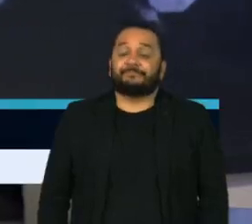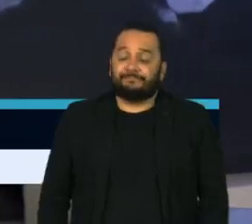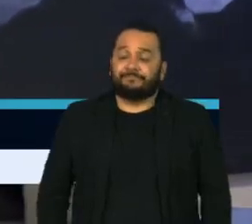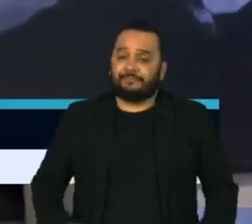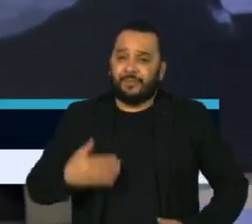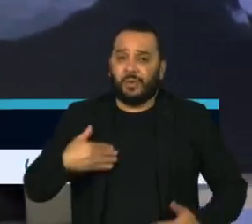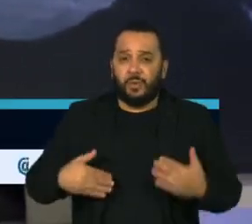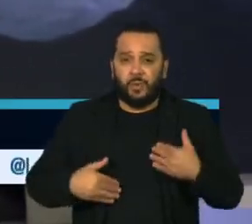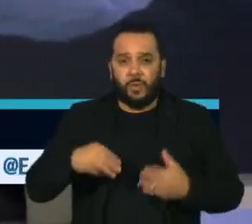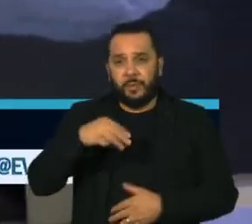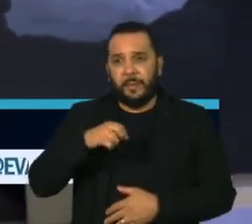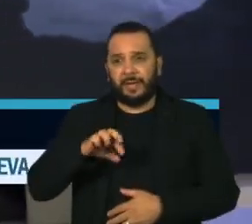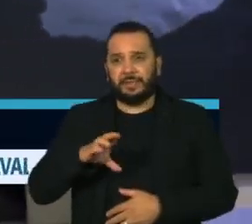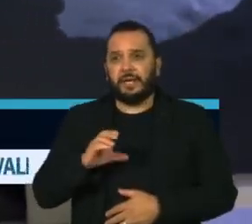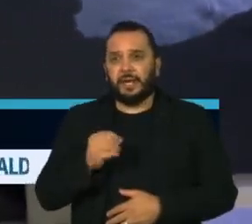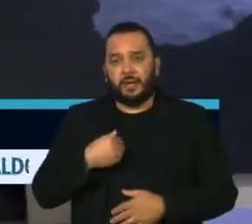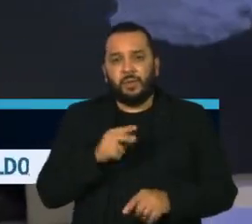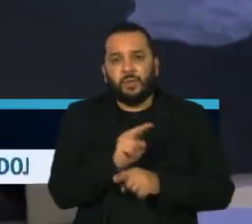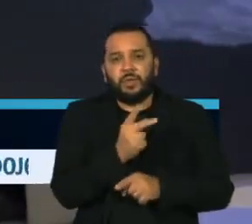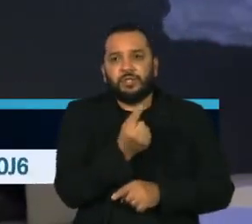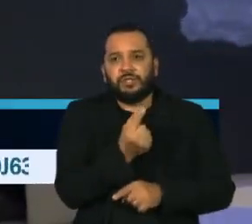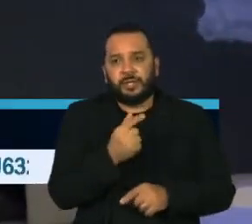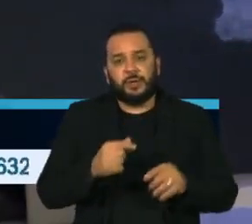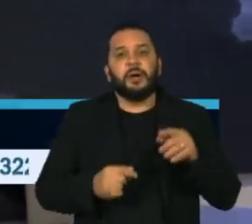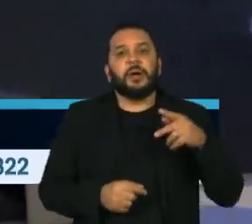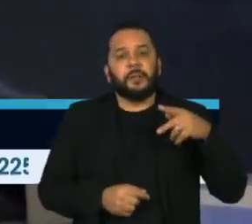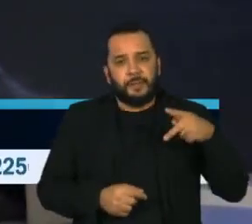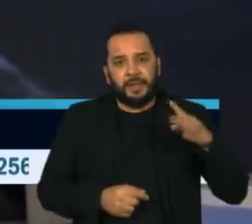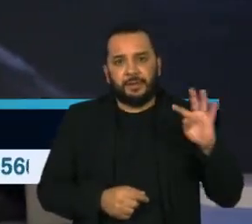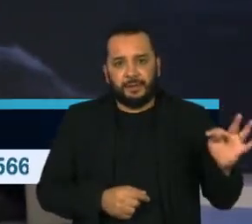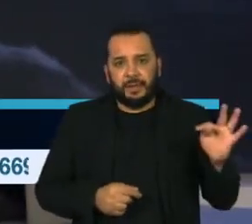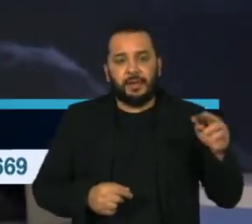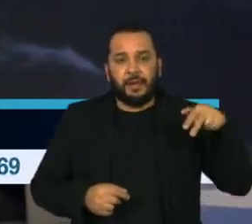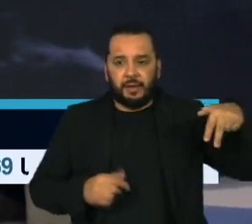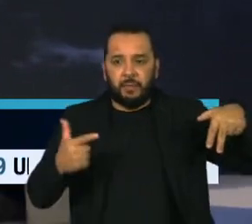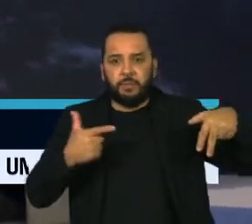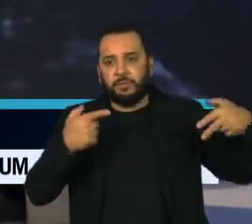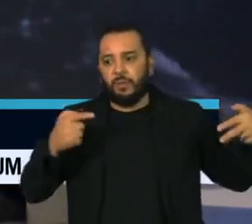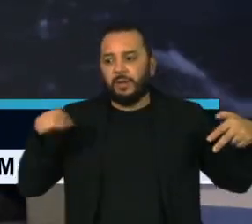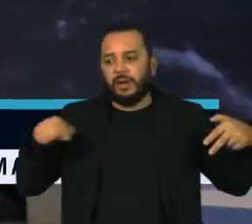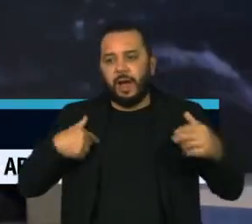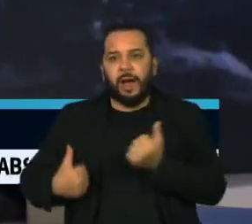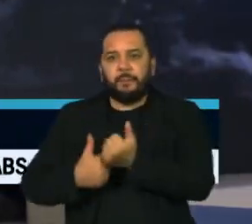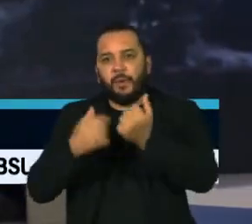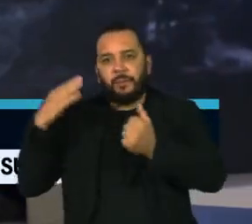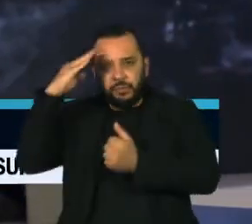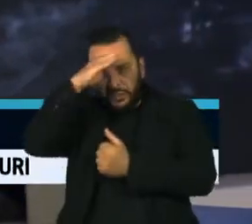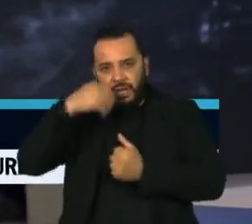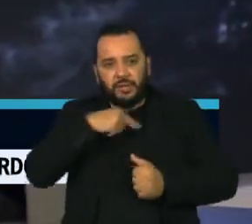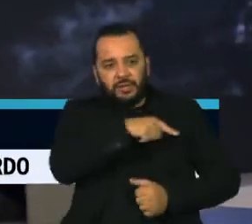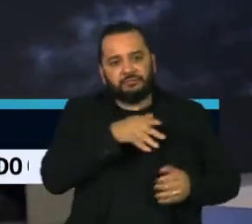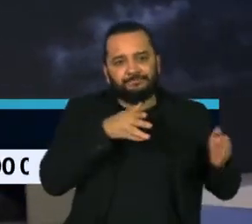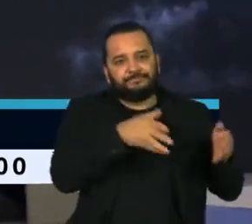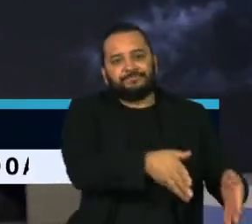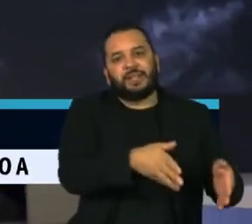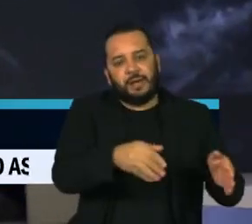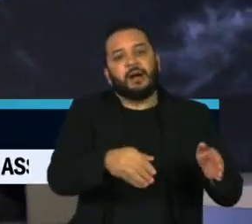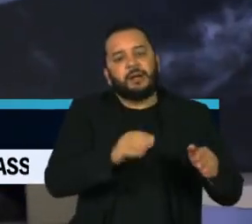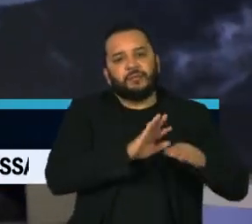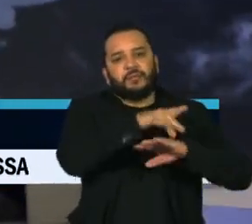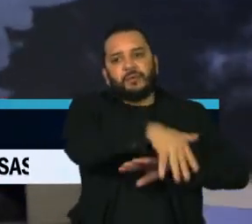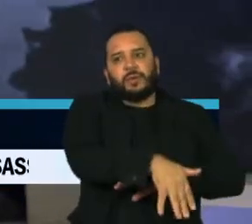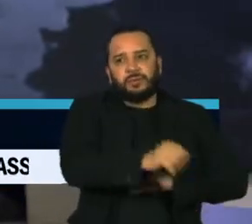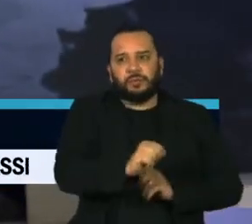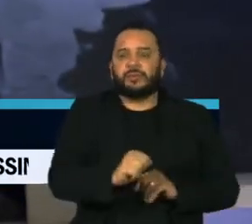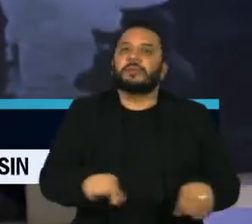O corpo de Marcelo de Arruda, tesoureiro do PT, morto a tiros por um apoiador de Jair Bolsonaro, foi enterrado hoje em Foz do Iguaçu.